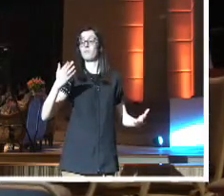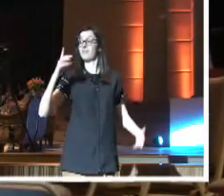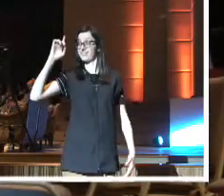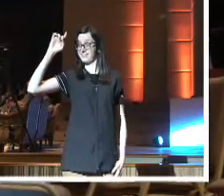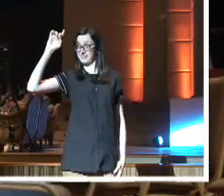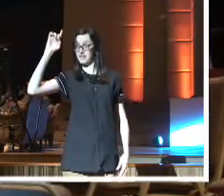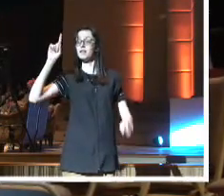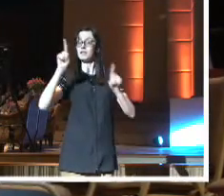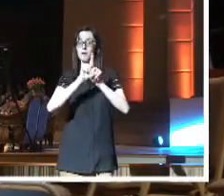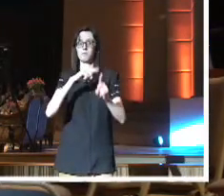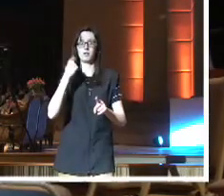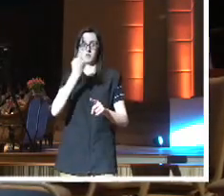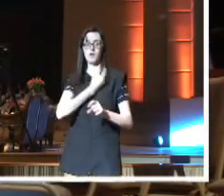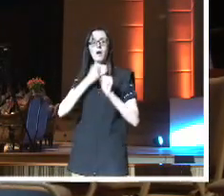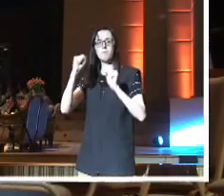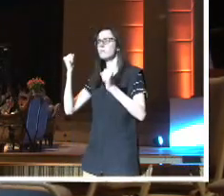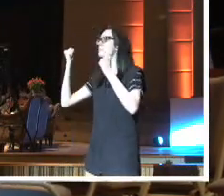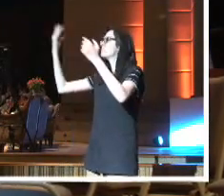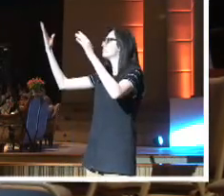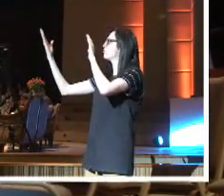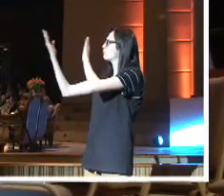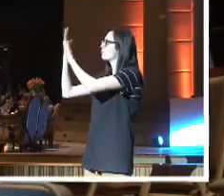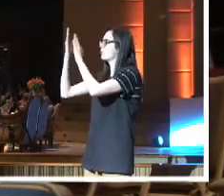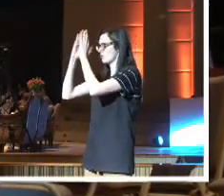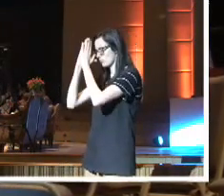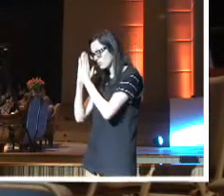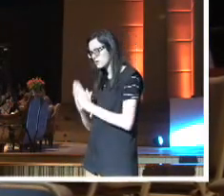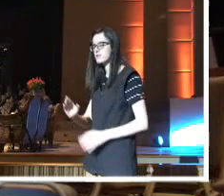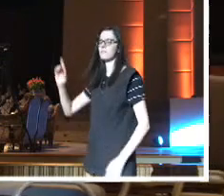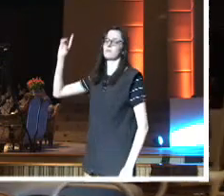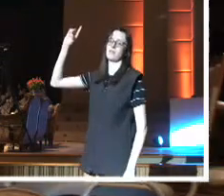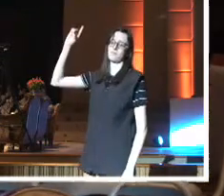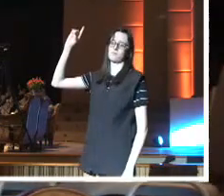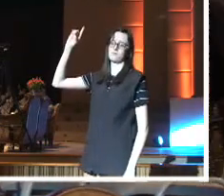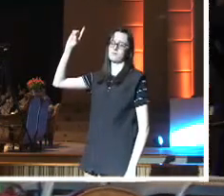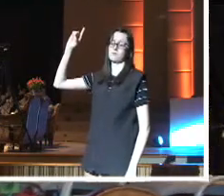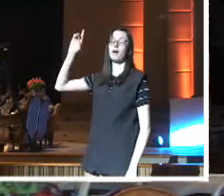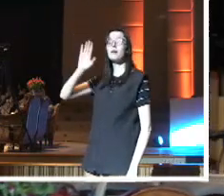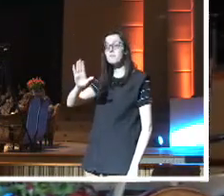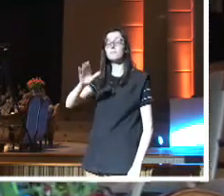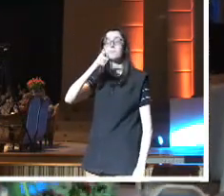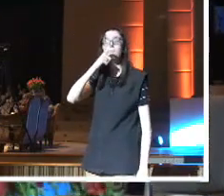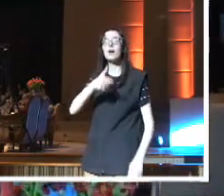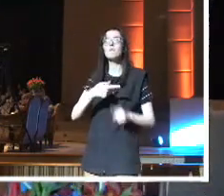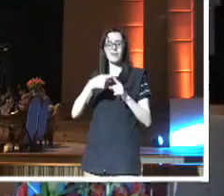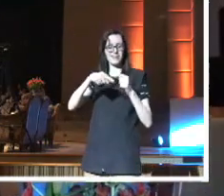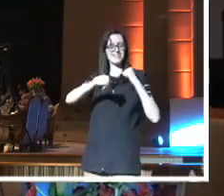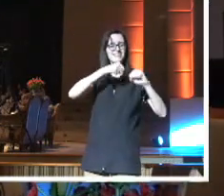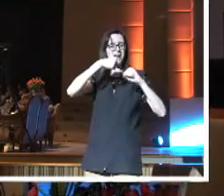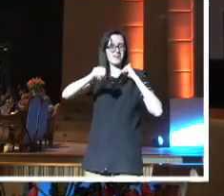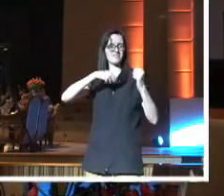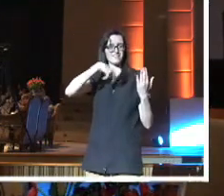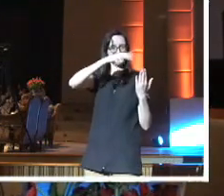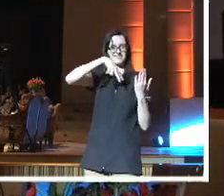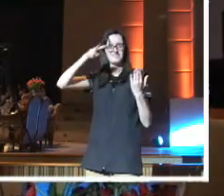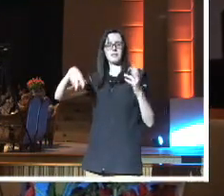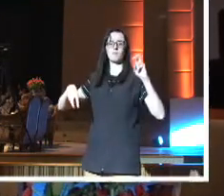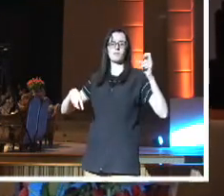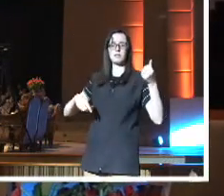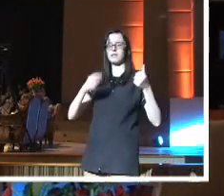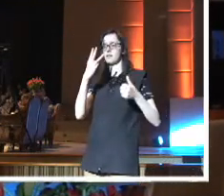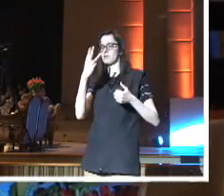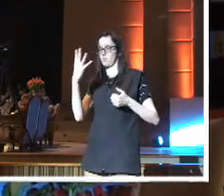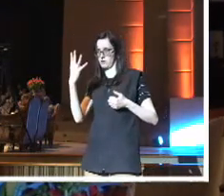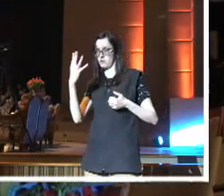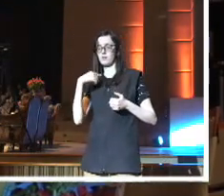digno também de todo louvor e adoração. E é interessante porque os salmos que nós estamos lendo,